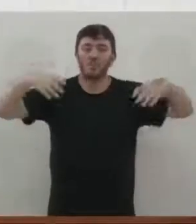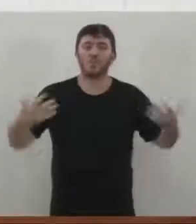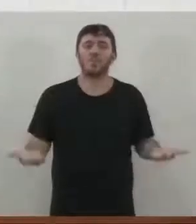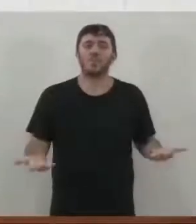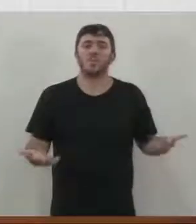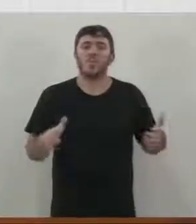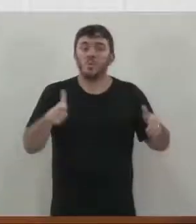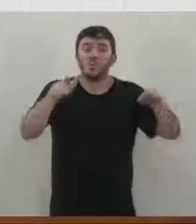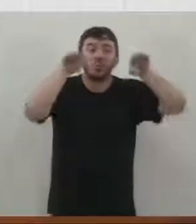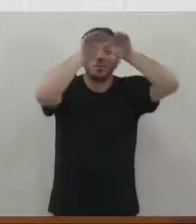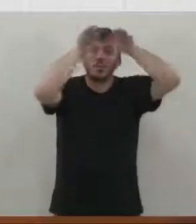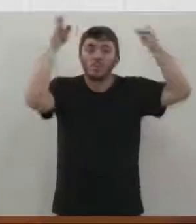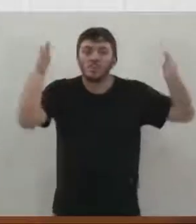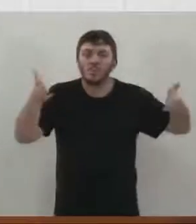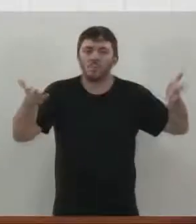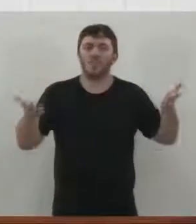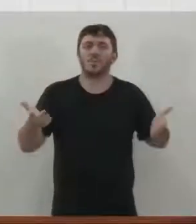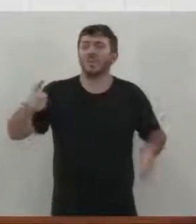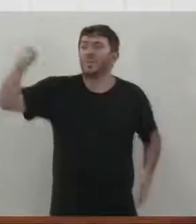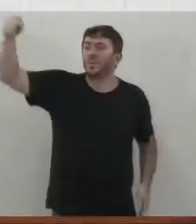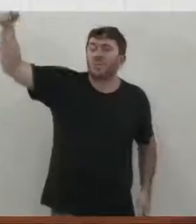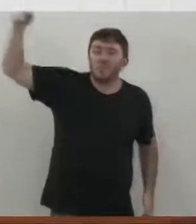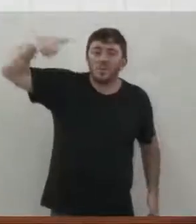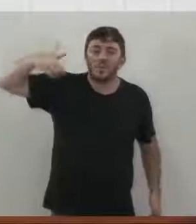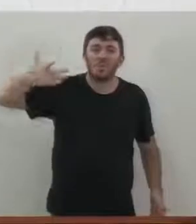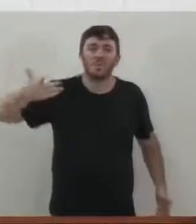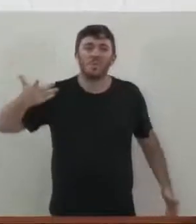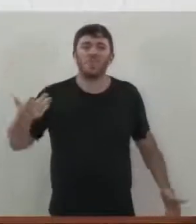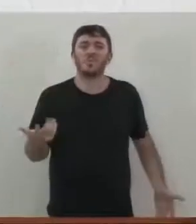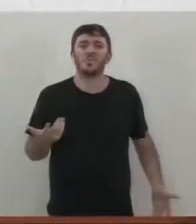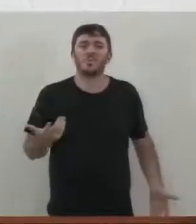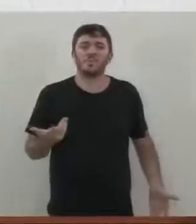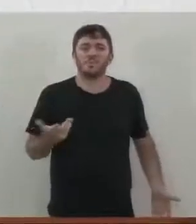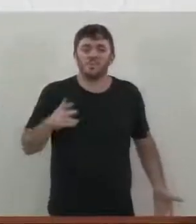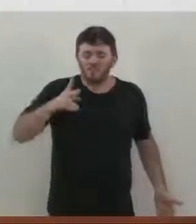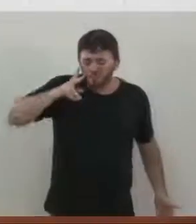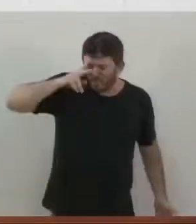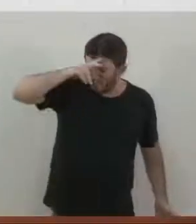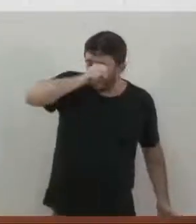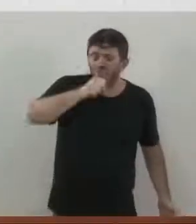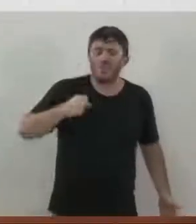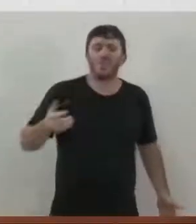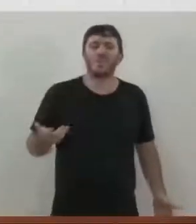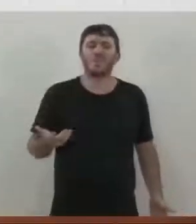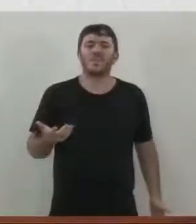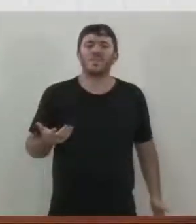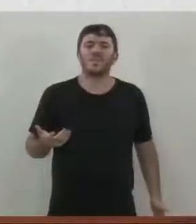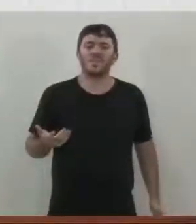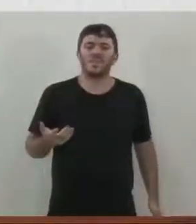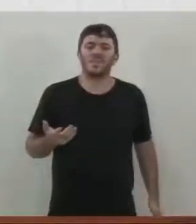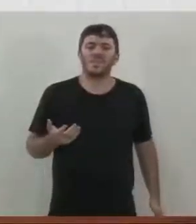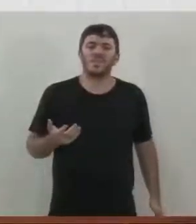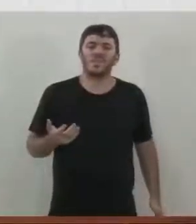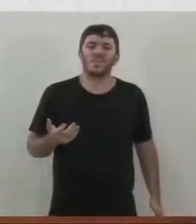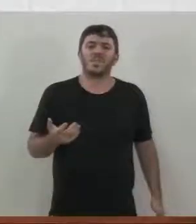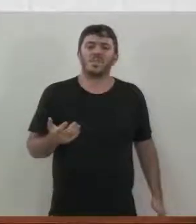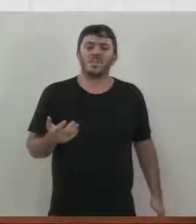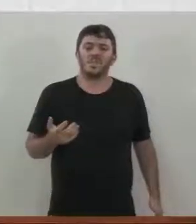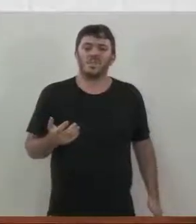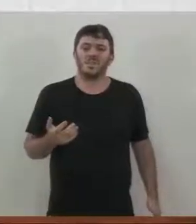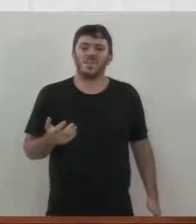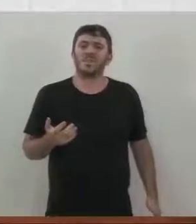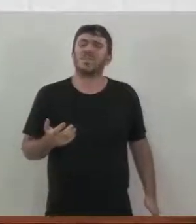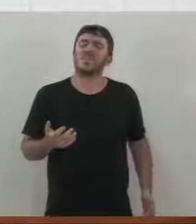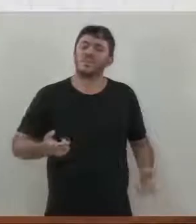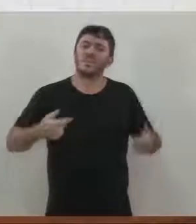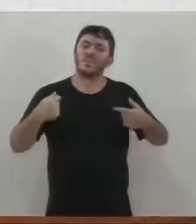um abrigo, em épocas de sol, não ter um abrigo para você se alimentar, eu acredito que é